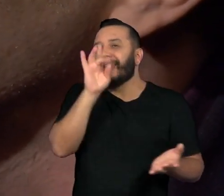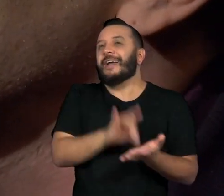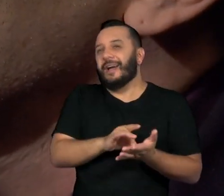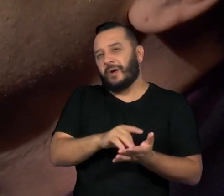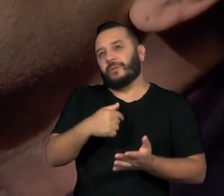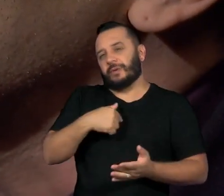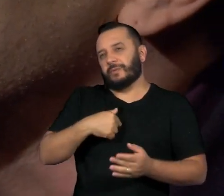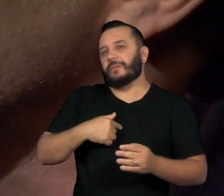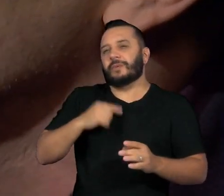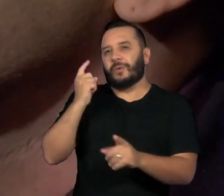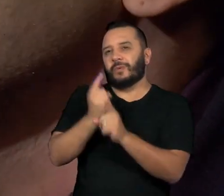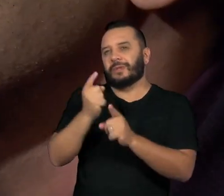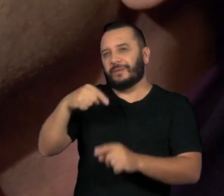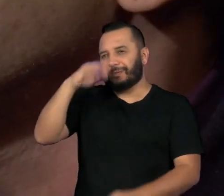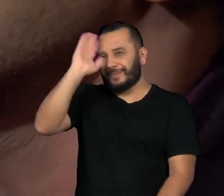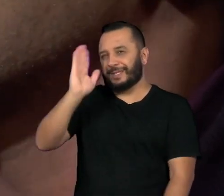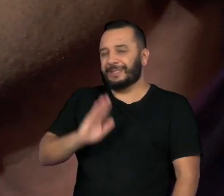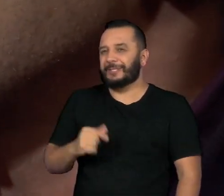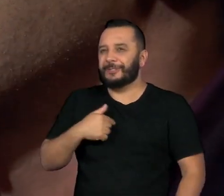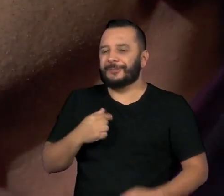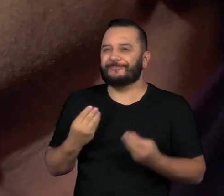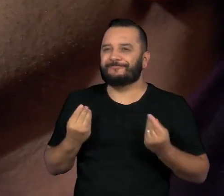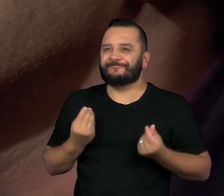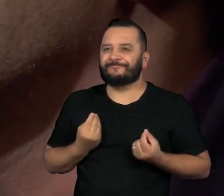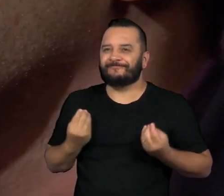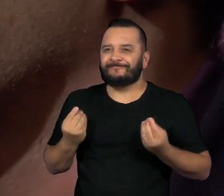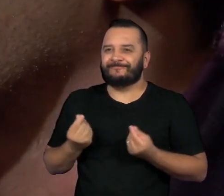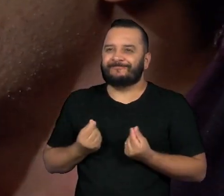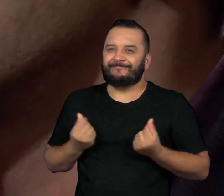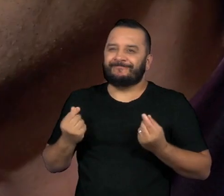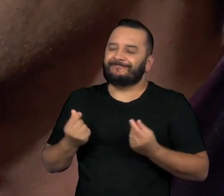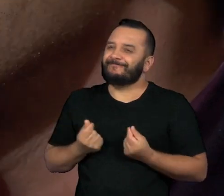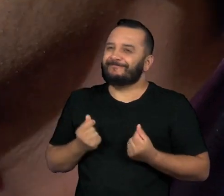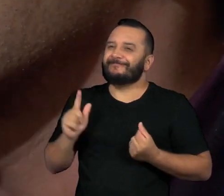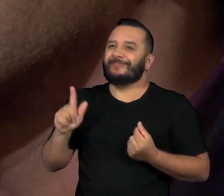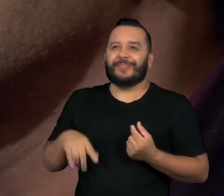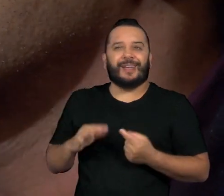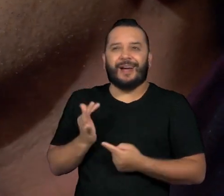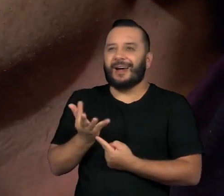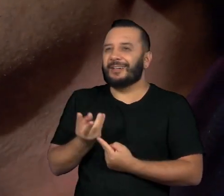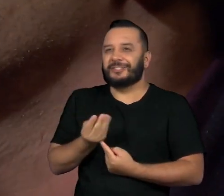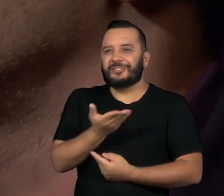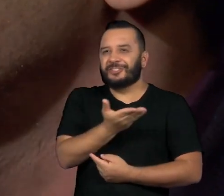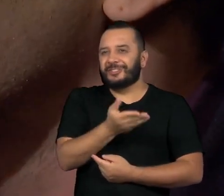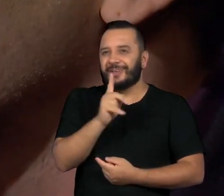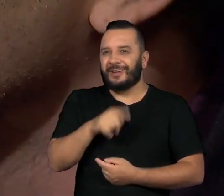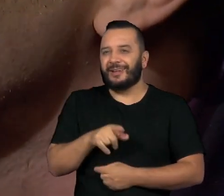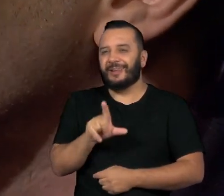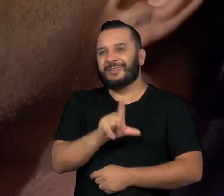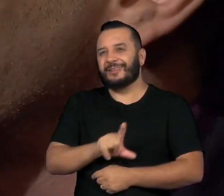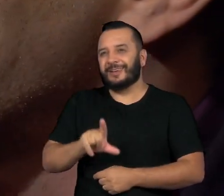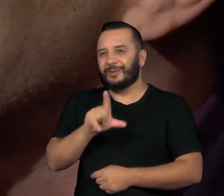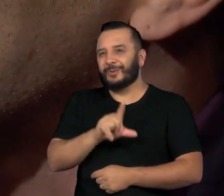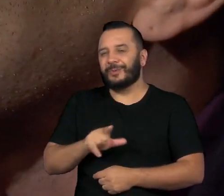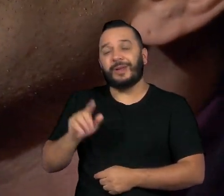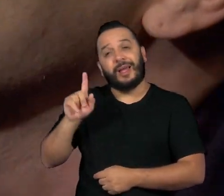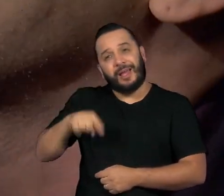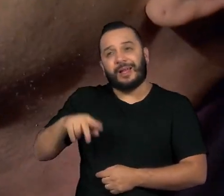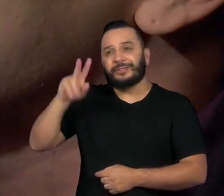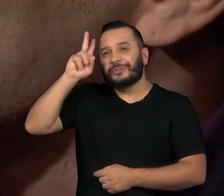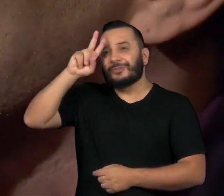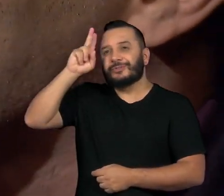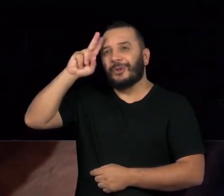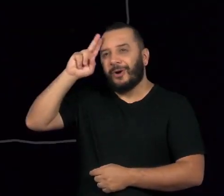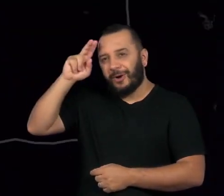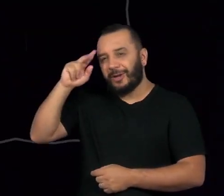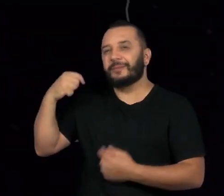imenso, que aí eu disse, não, isso aqui é arte pura, né? Literatura pura, é uma história épica, isso aqui